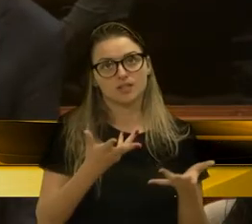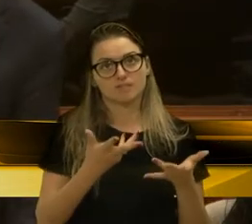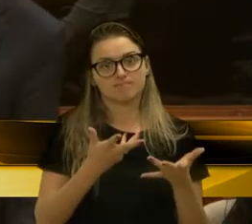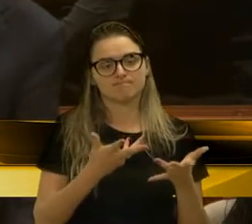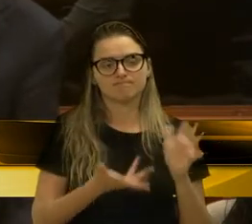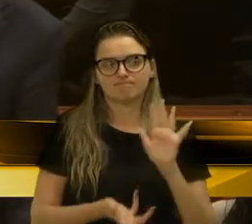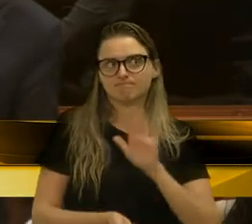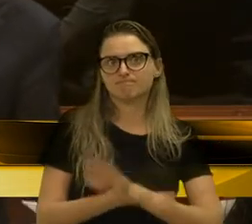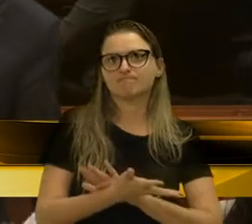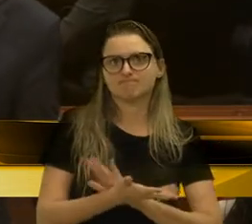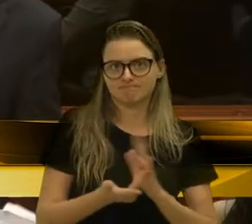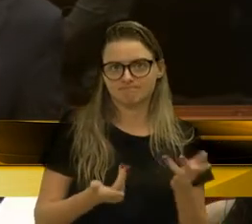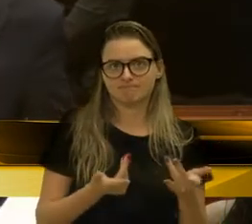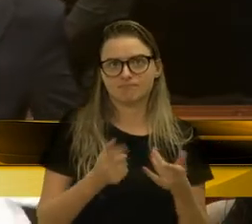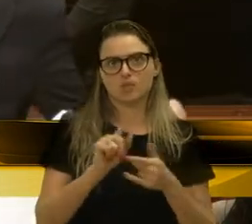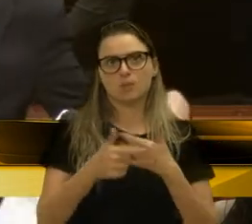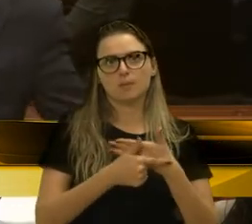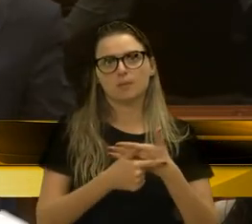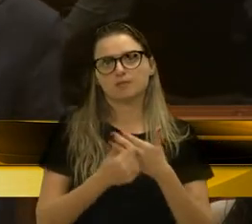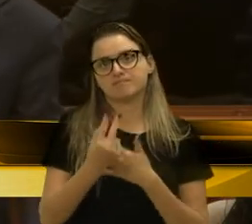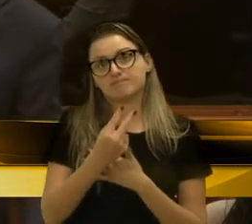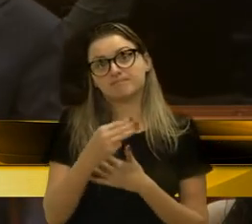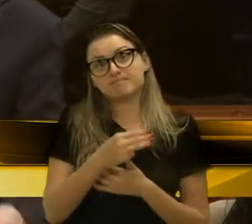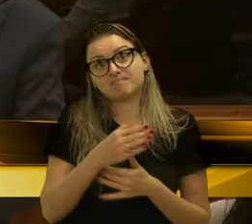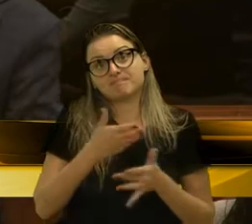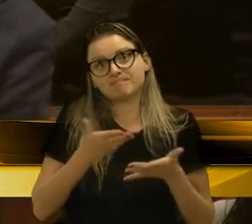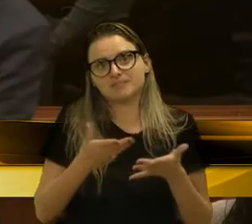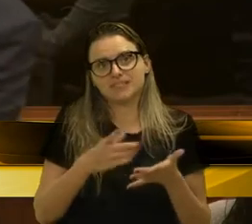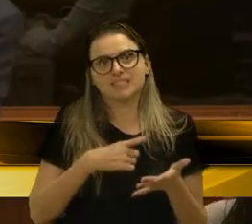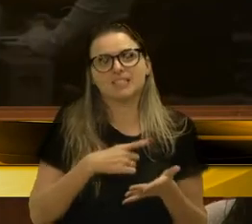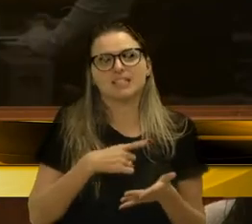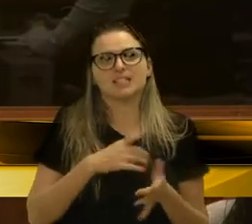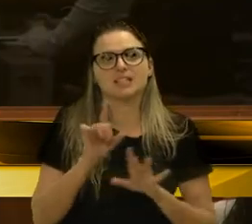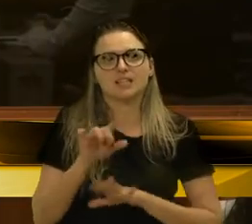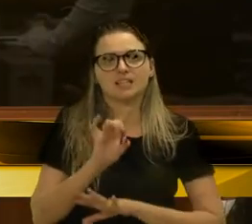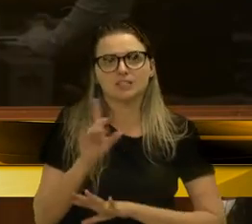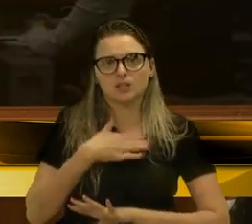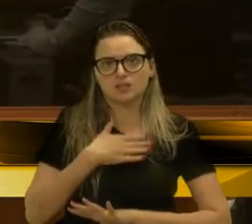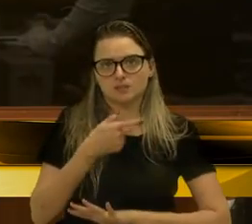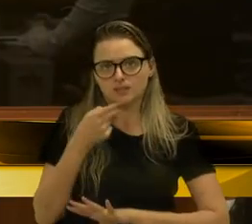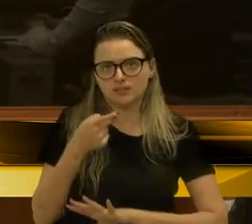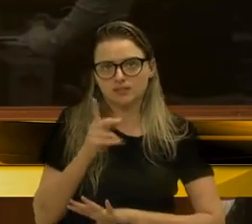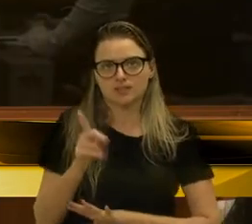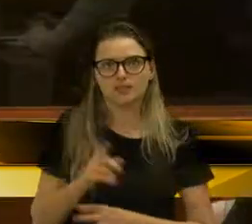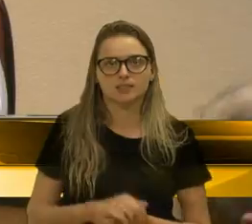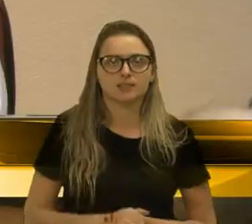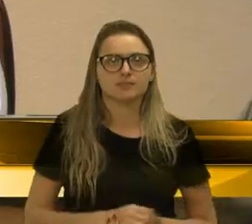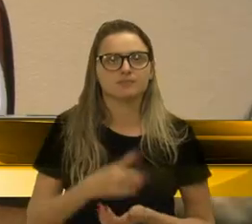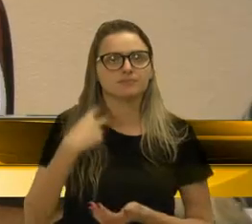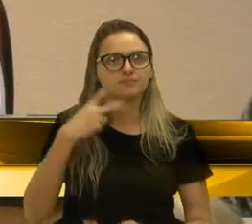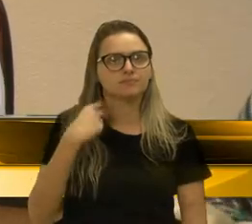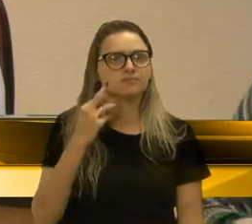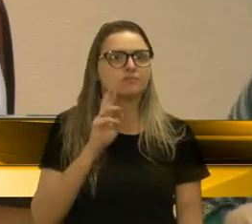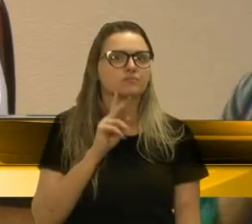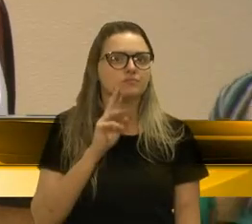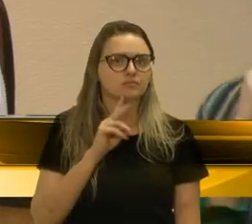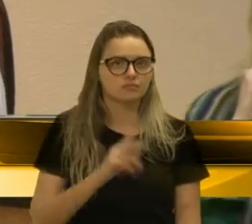função? Então, nesses 2 minutos que me couberam, são essas manifestações. Vereador Renato